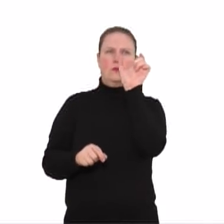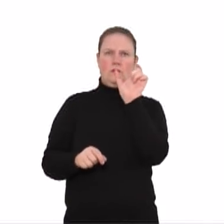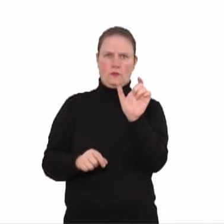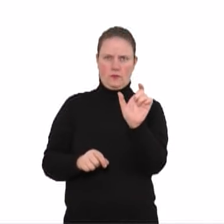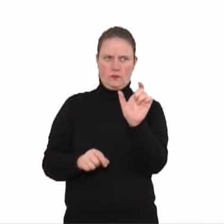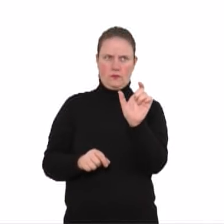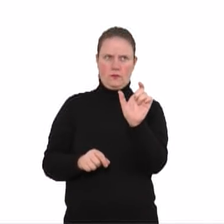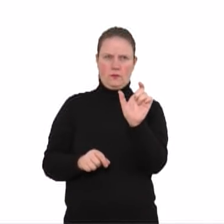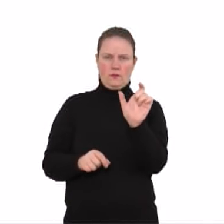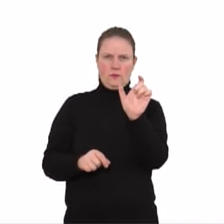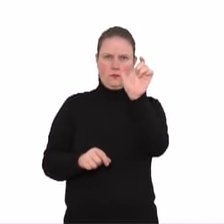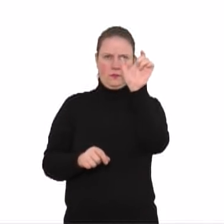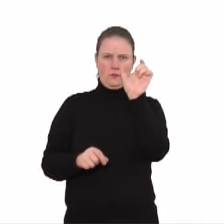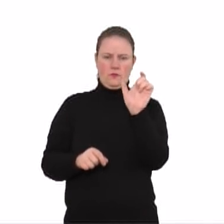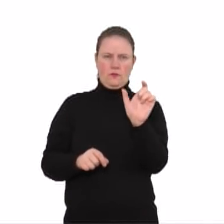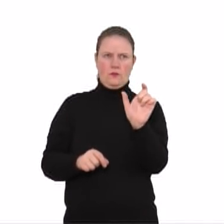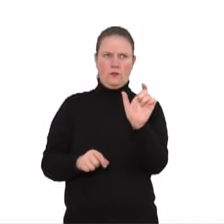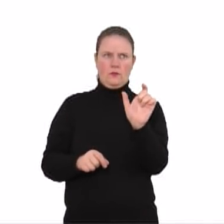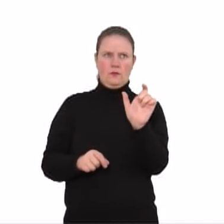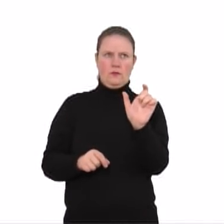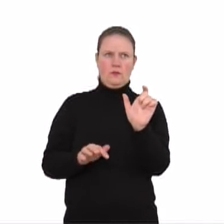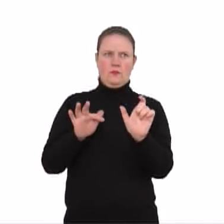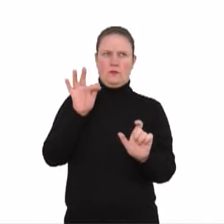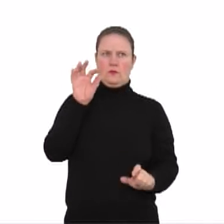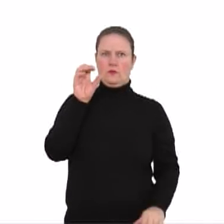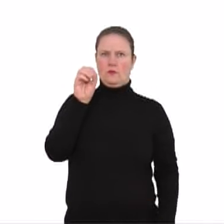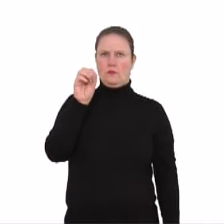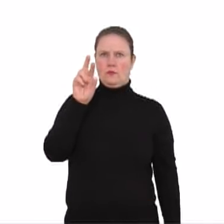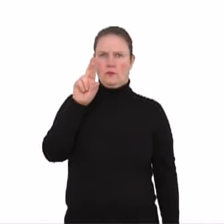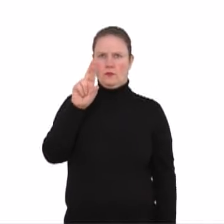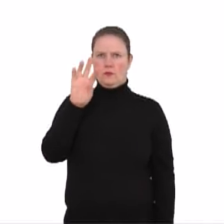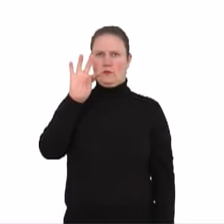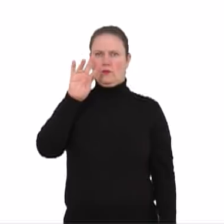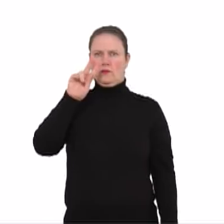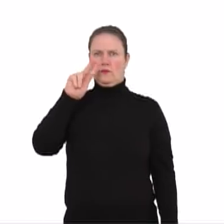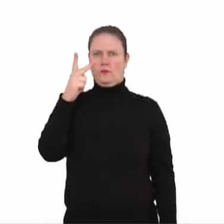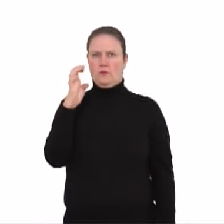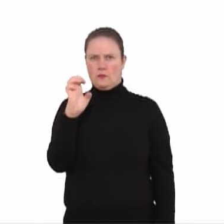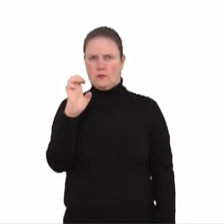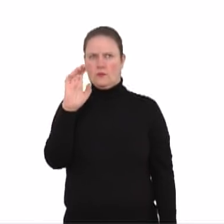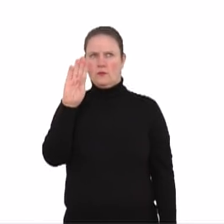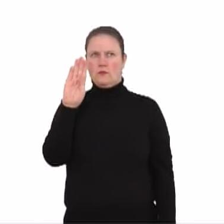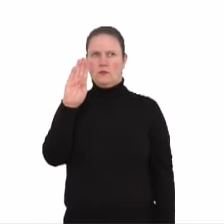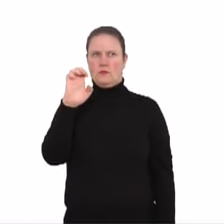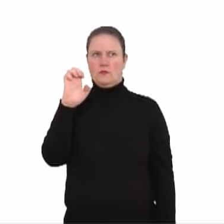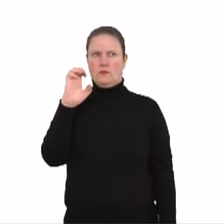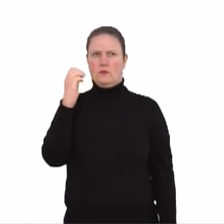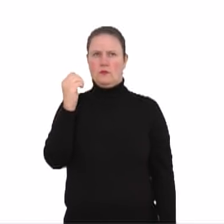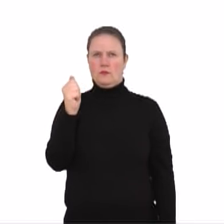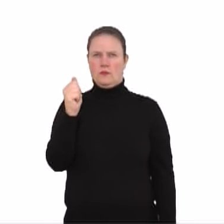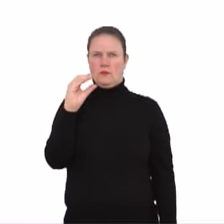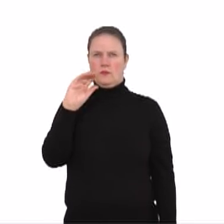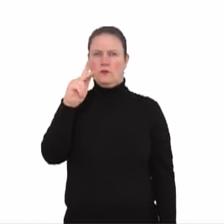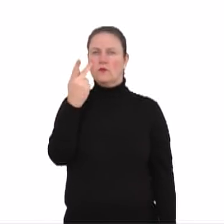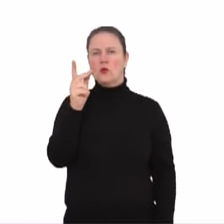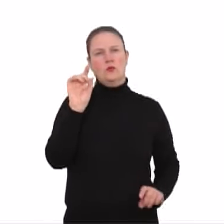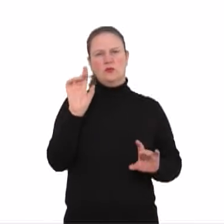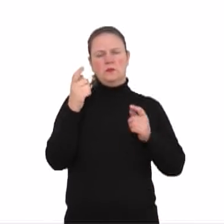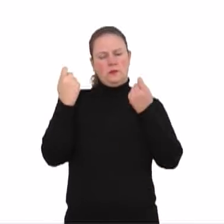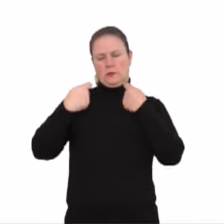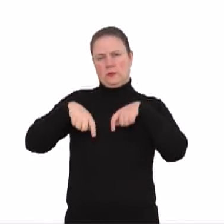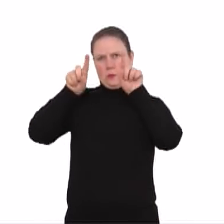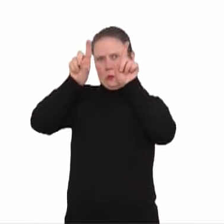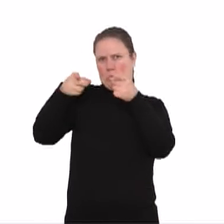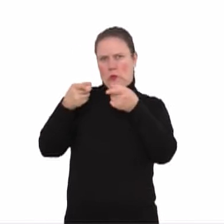Flip-flops, for the beach. Esse for the beach você não precisa copiar, tá? Quero que você procure só o que são flip-flops.